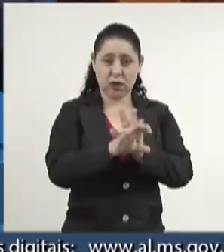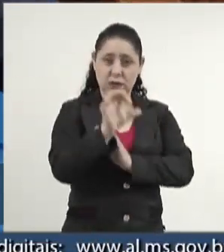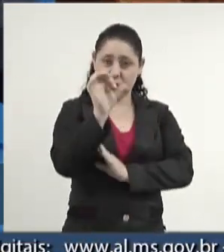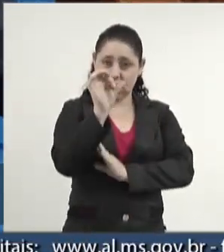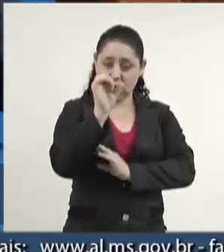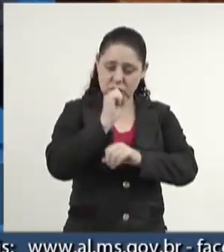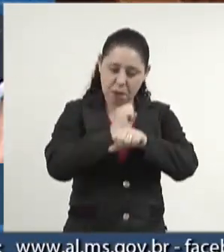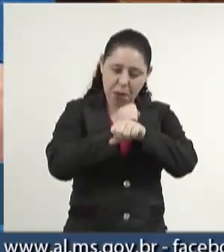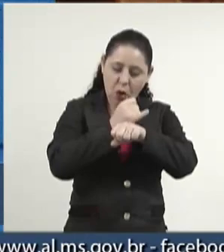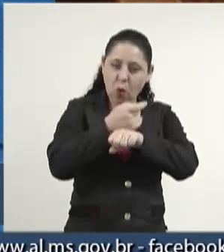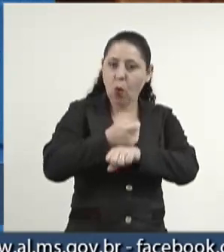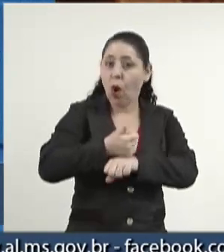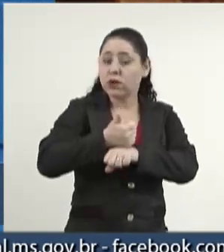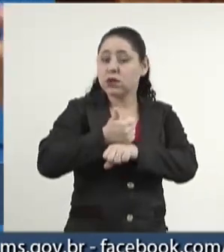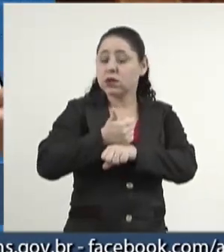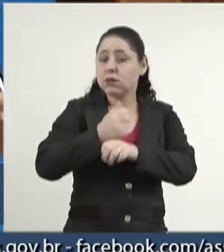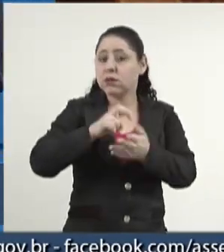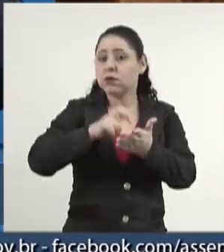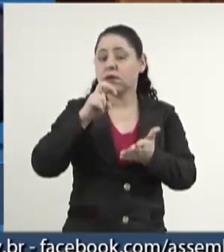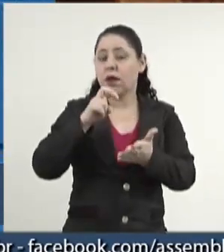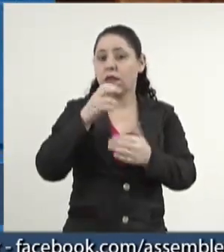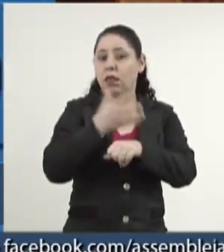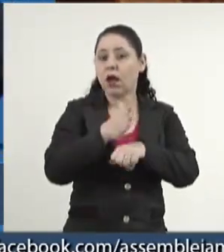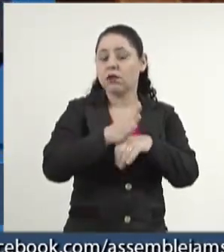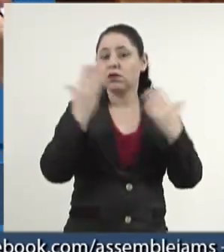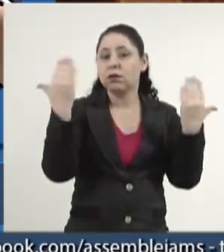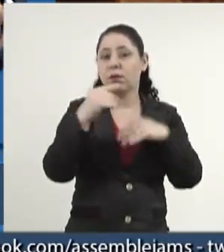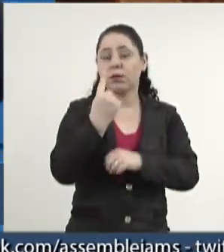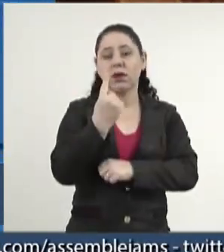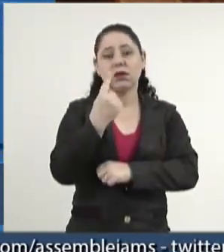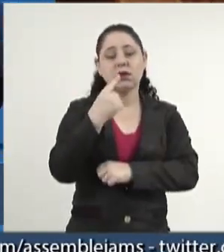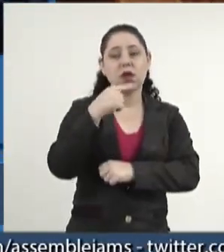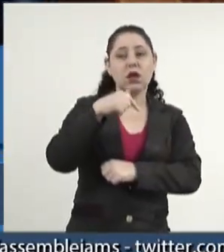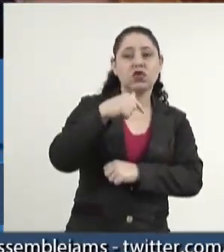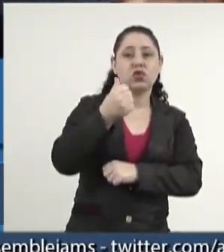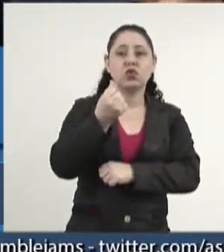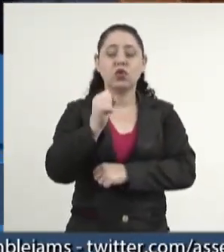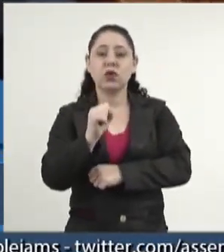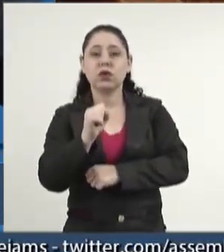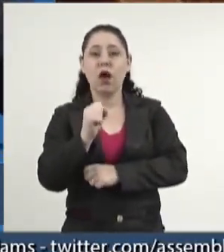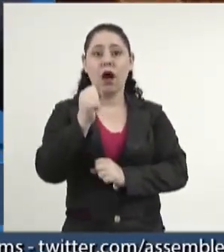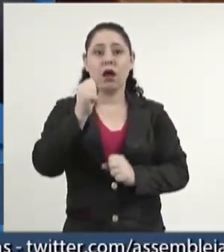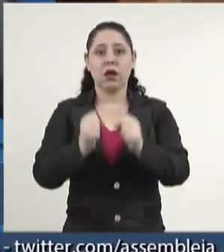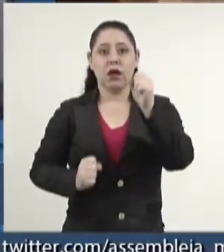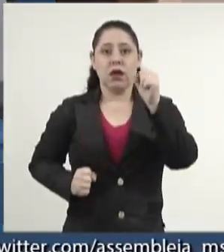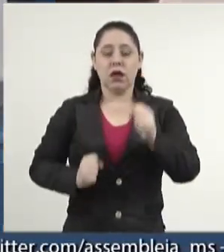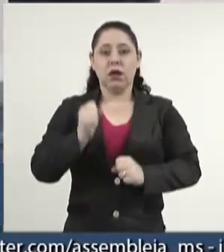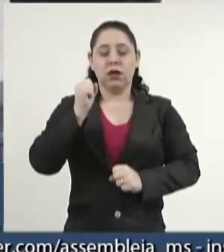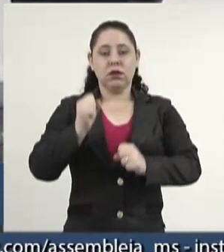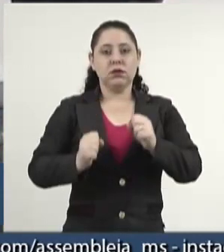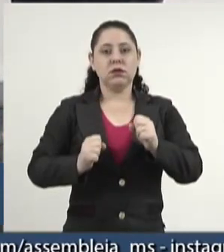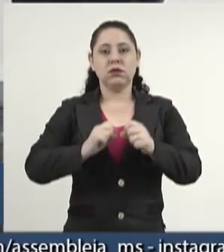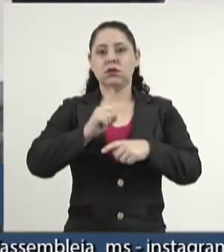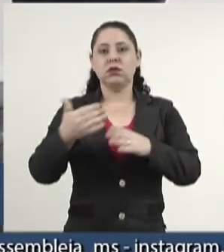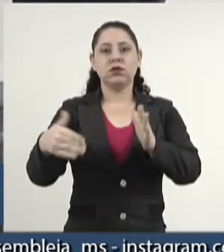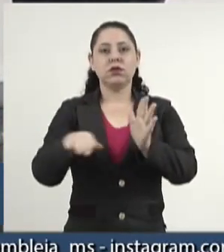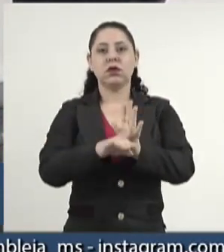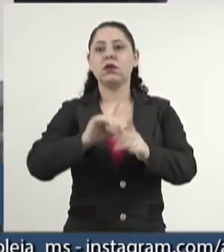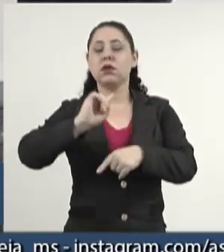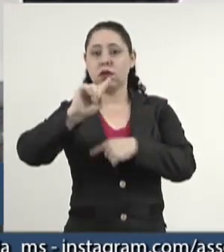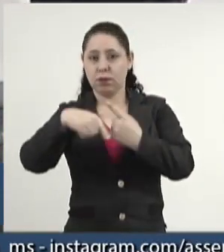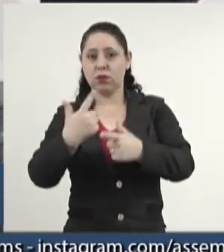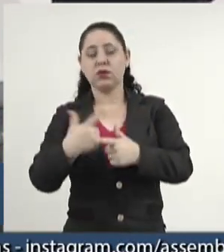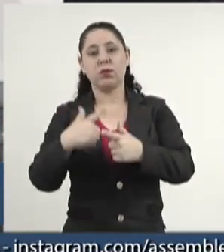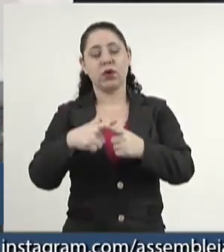da manhã, ele vai fazer o teste primeiro, 7 horas, 8 horas, ele já faz a corrida. Agora, quem chegar depois,